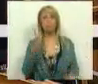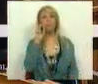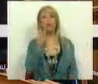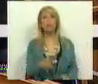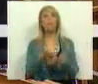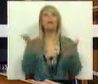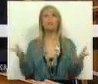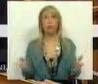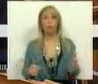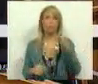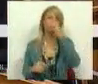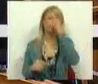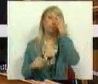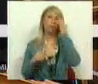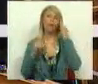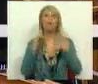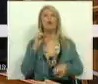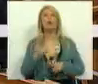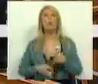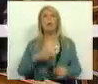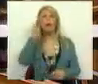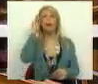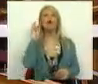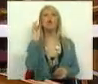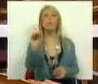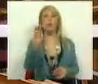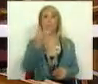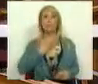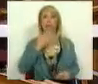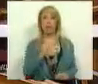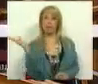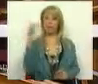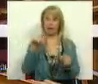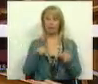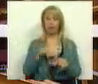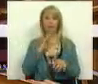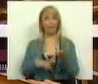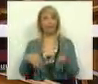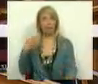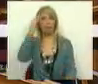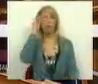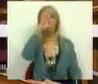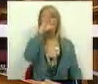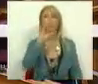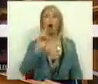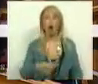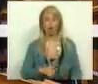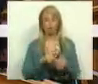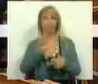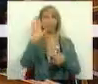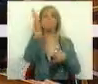que recomendações traz o CDS a esta Câmara, ao Governo. A primeira recomendação é que